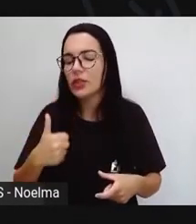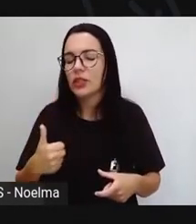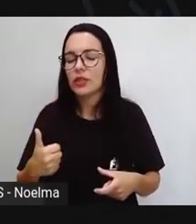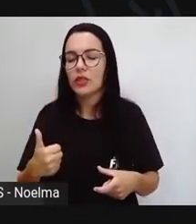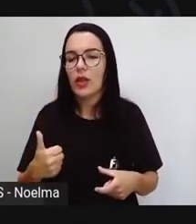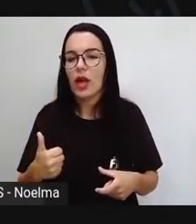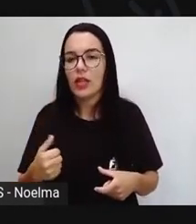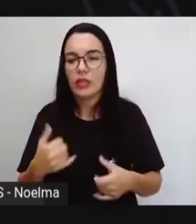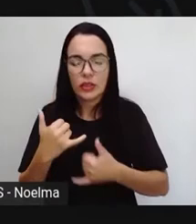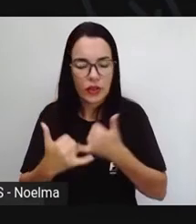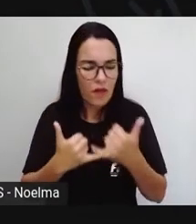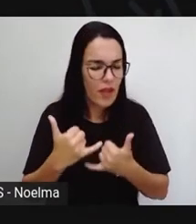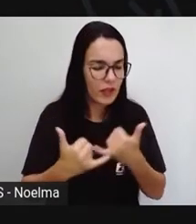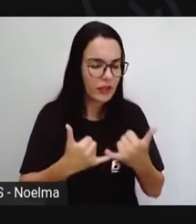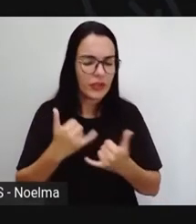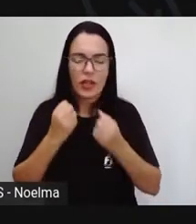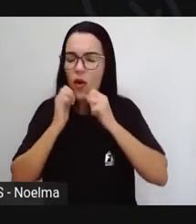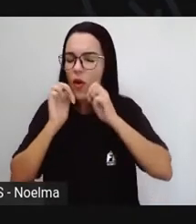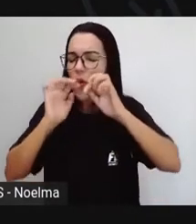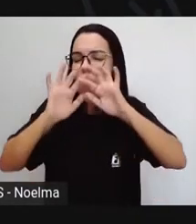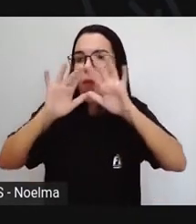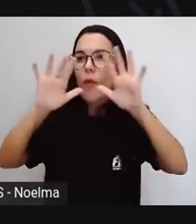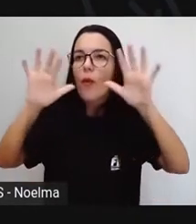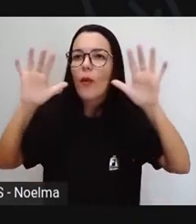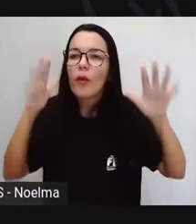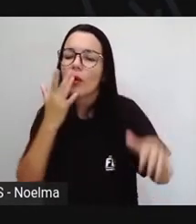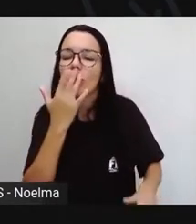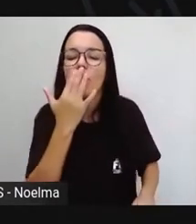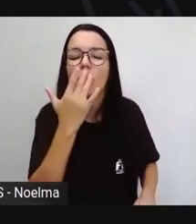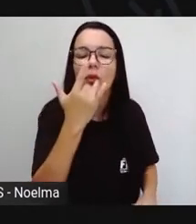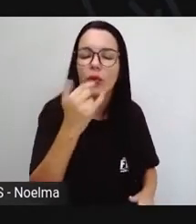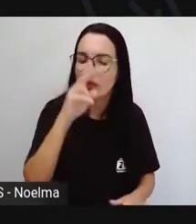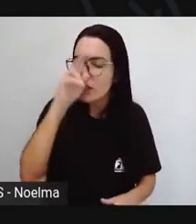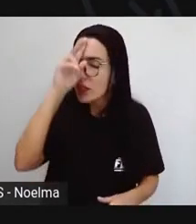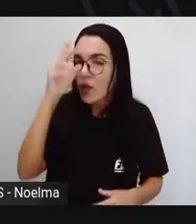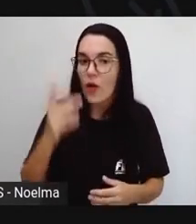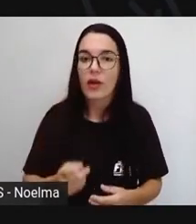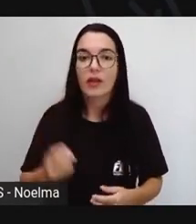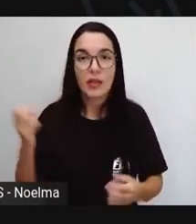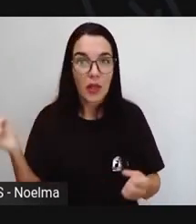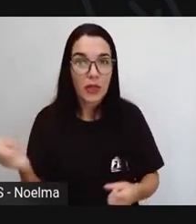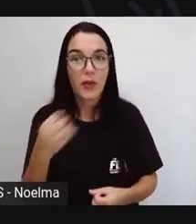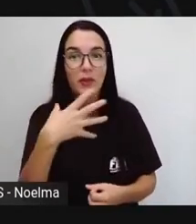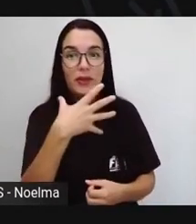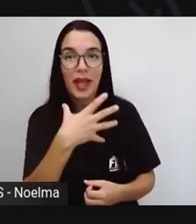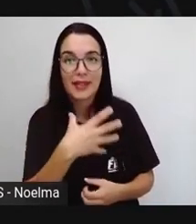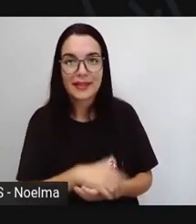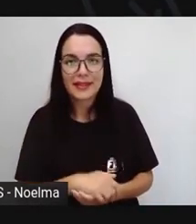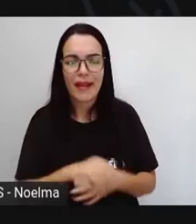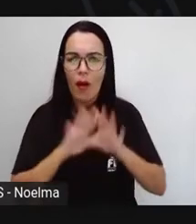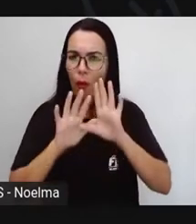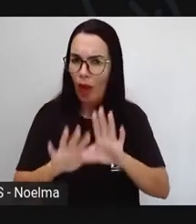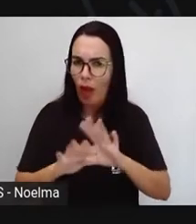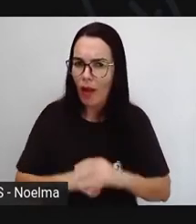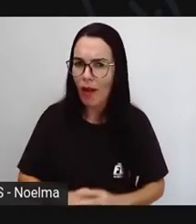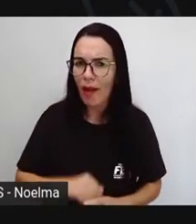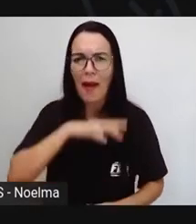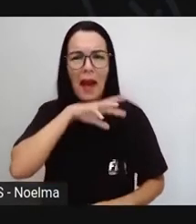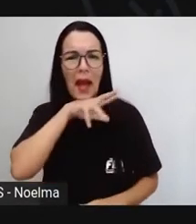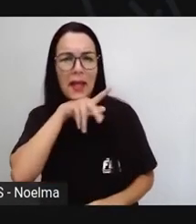cheios de cores, histórias e novidades. Lugares em que bichos diferentes